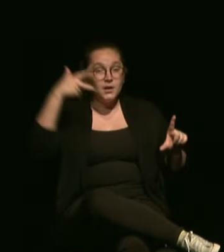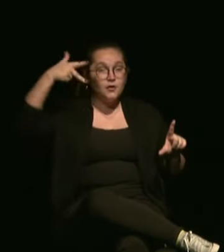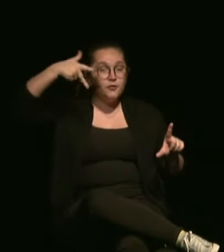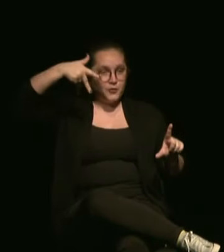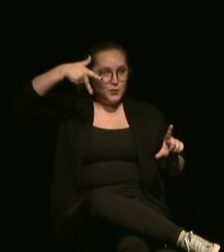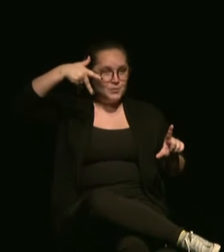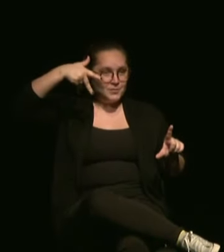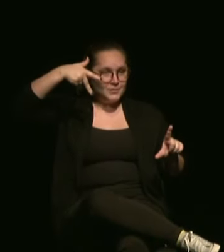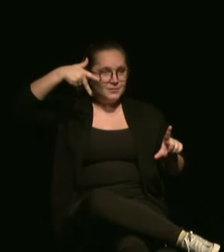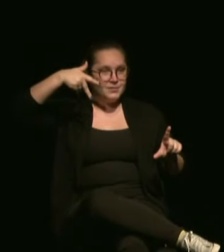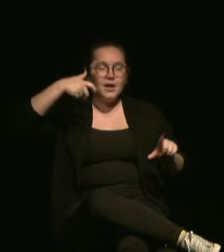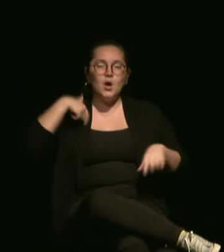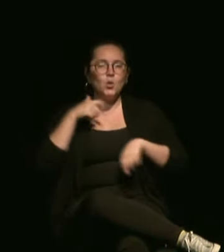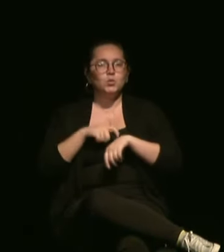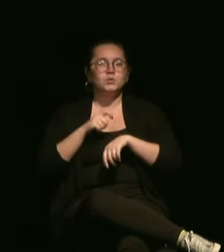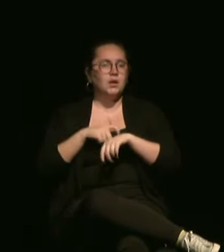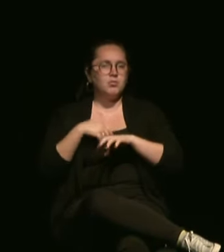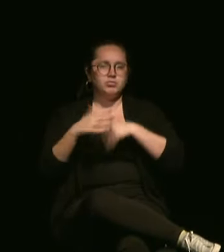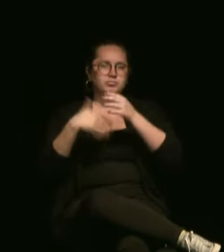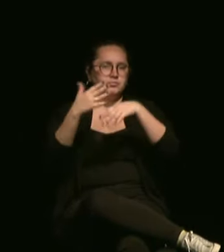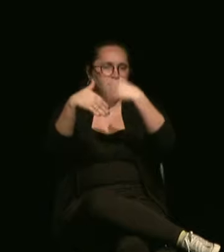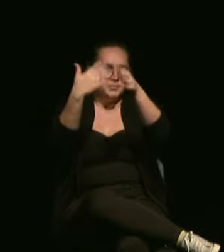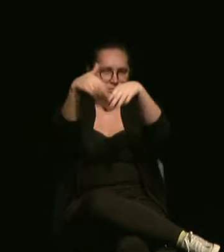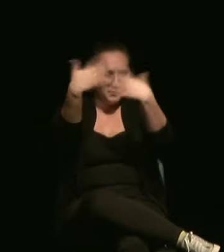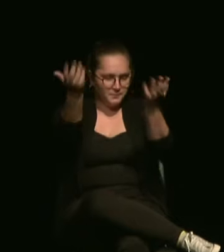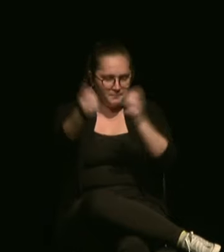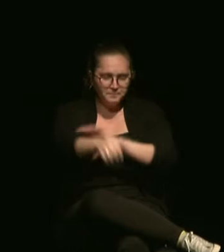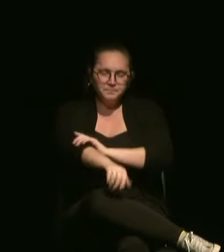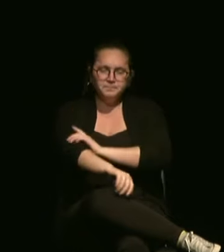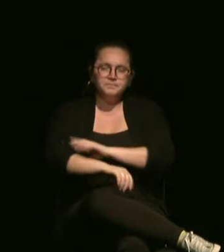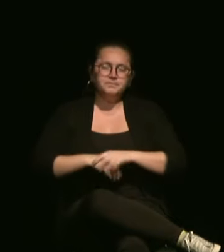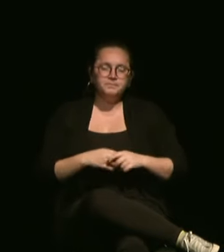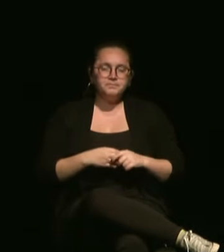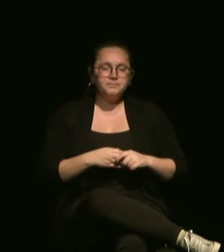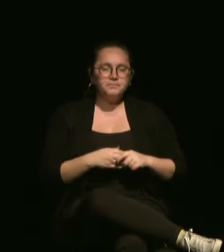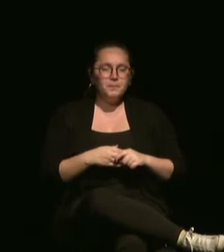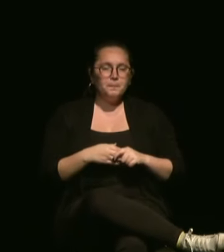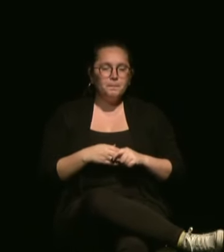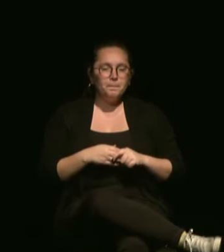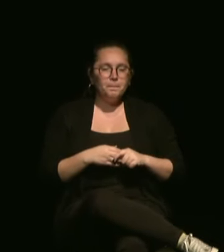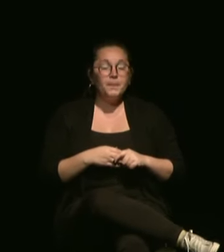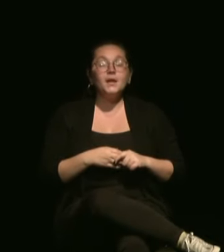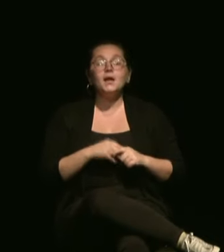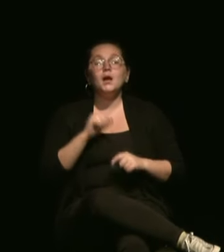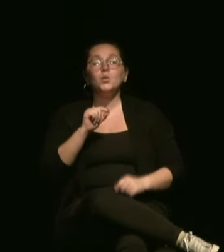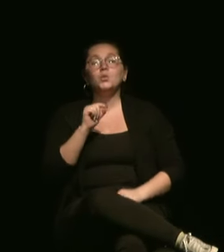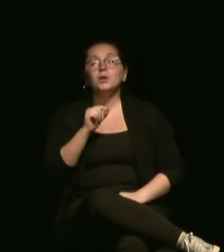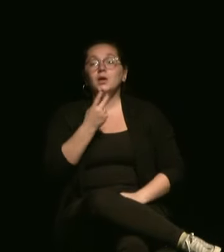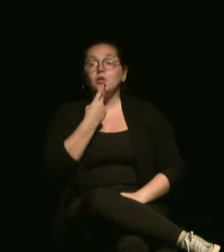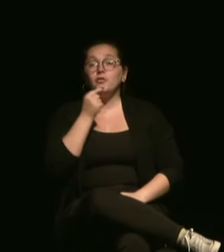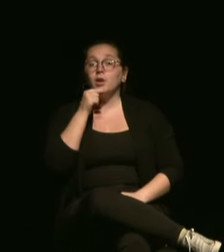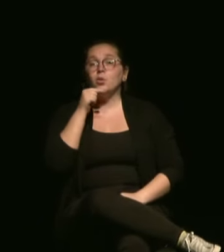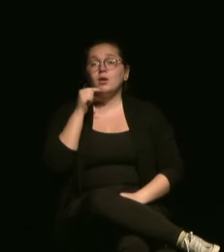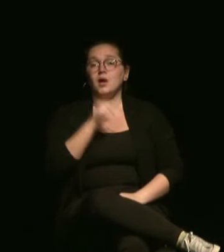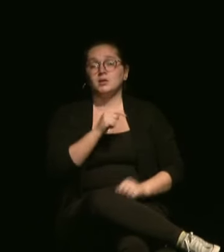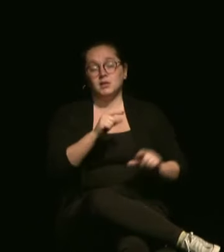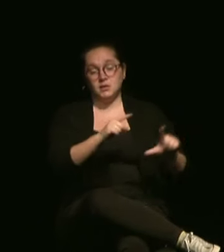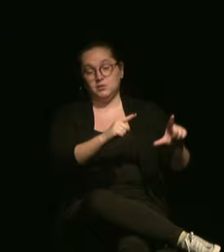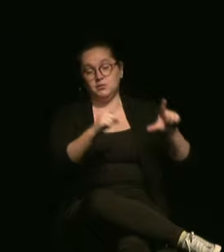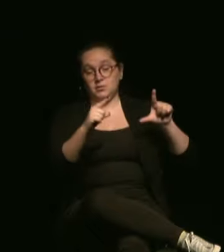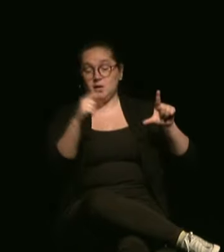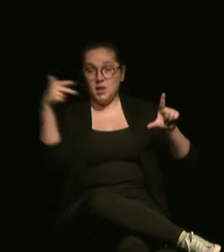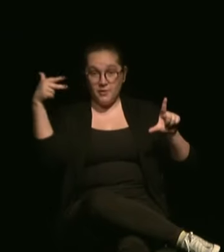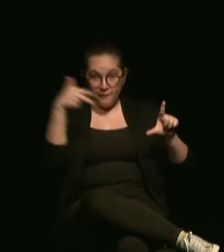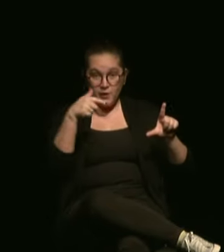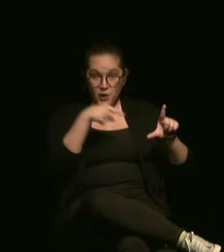uma imagem atemporal, para usar a expressão do Coutinho. Né? E aí eu coloco ela como uma evidência de que, de fato, essa